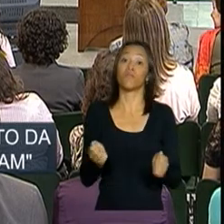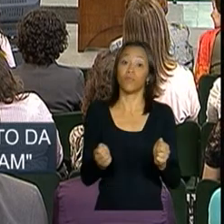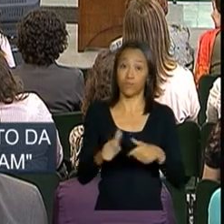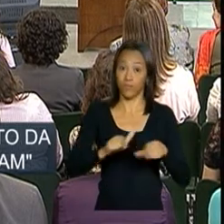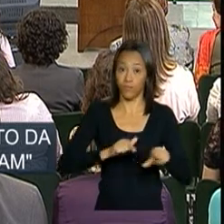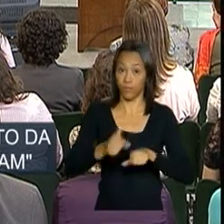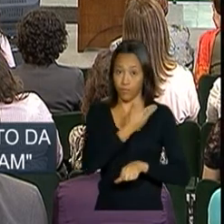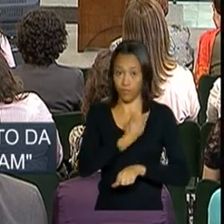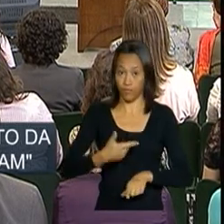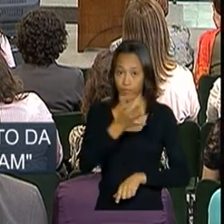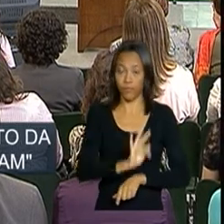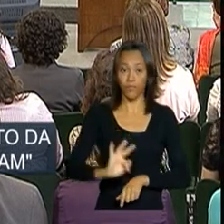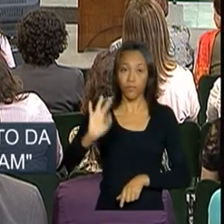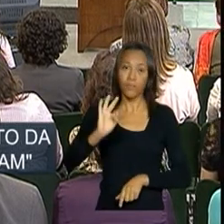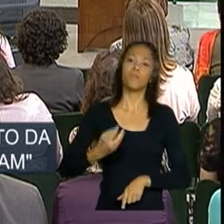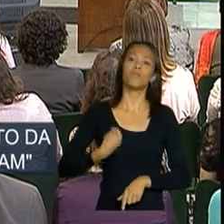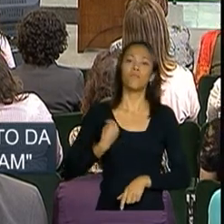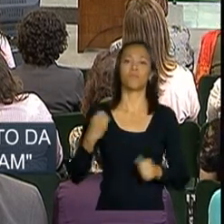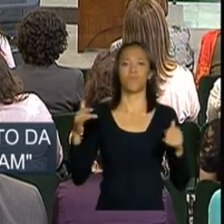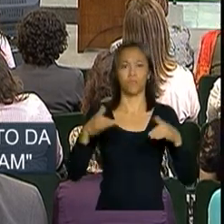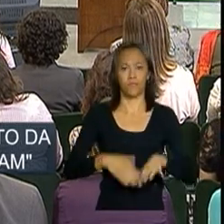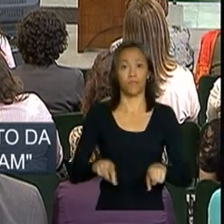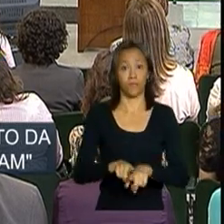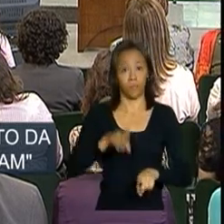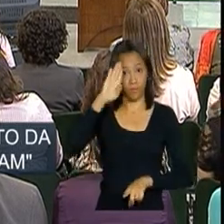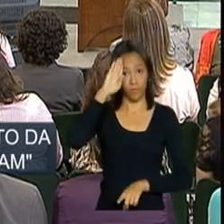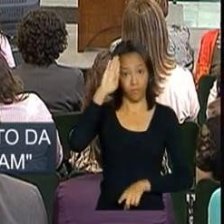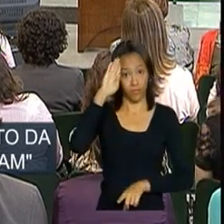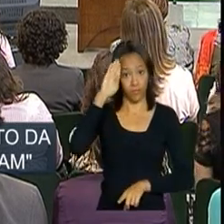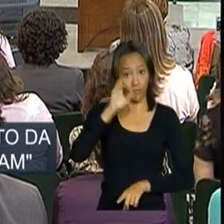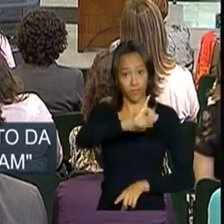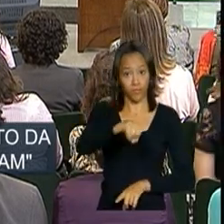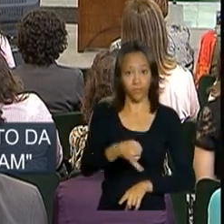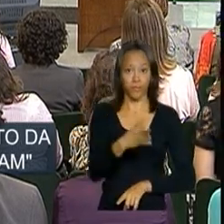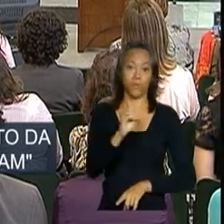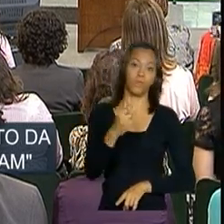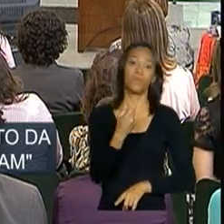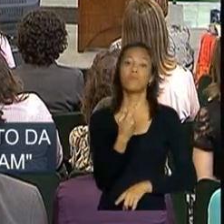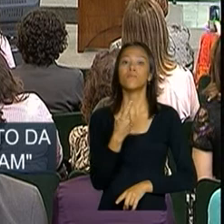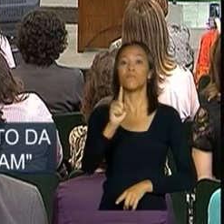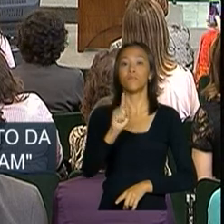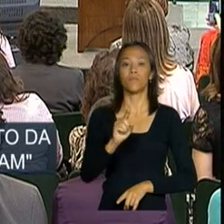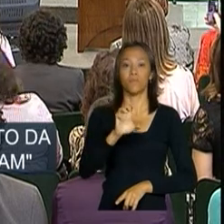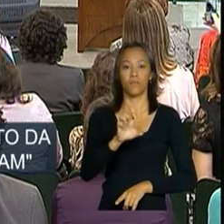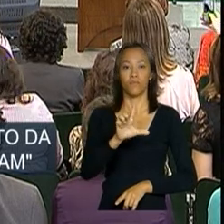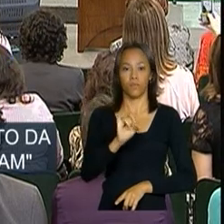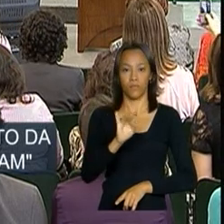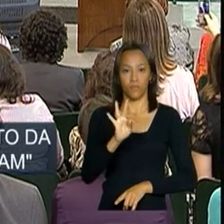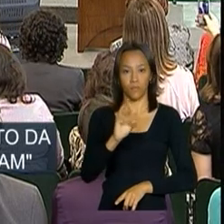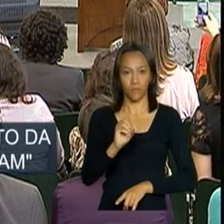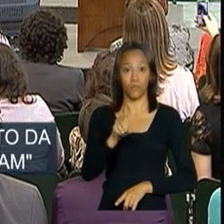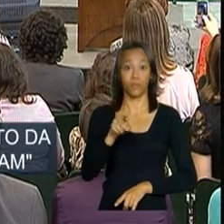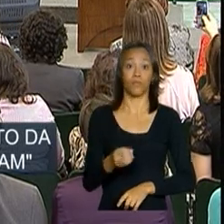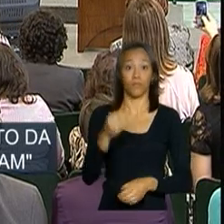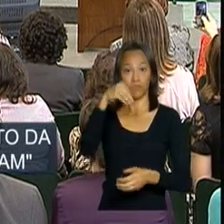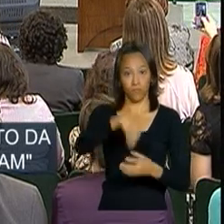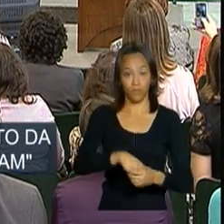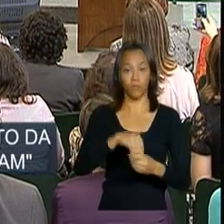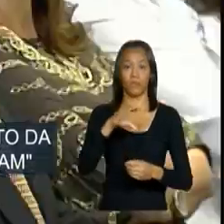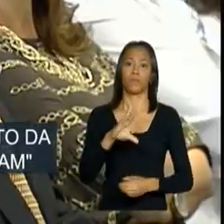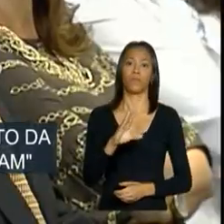federal aqui presente general-de-exército José elito Carvalho Siqueira do gabinete de segurança